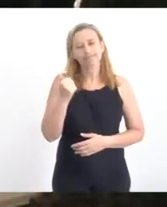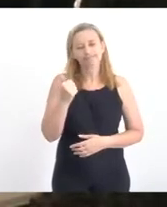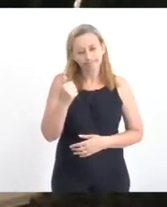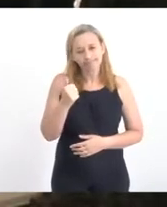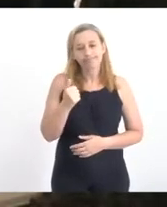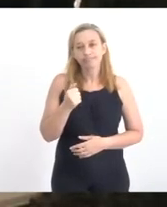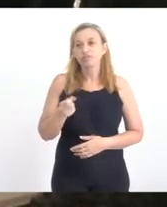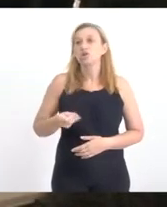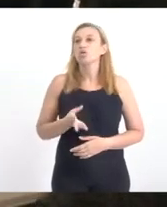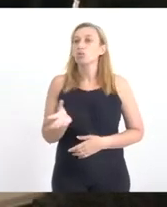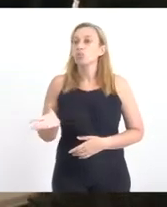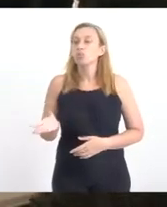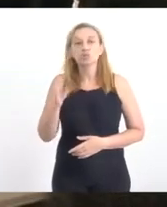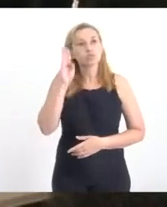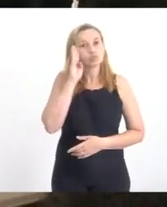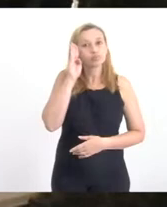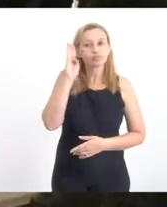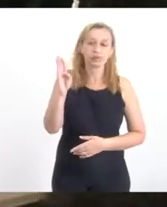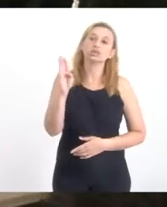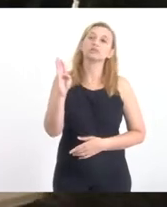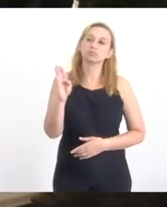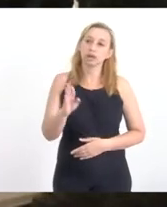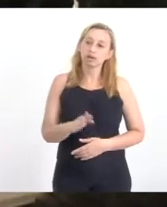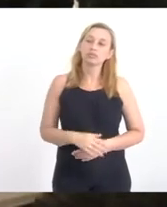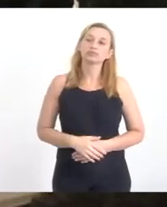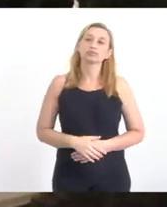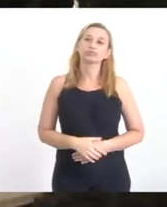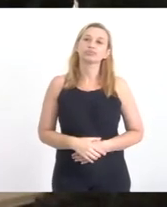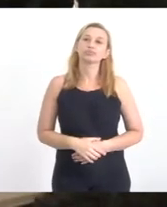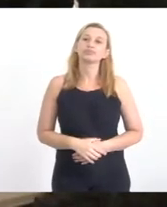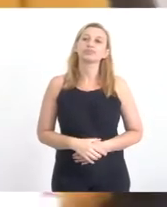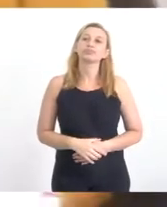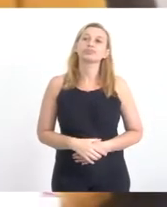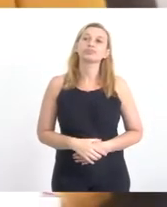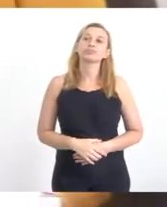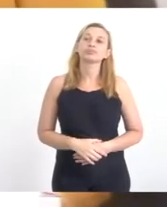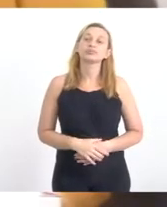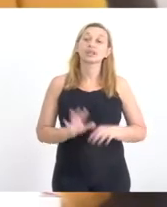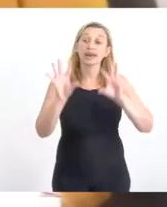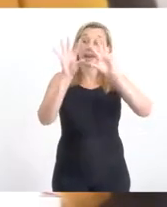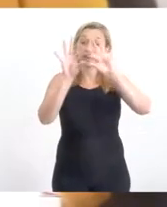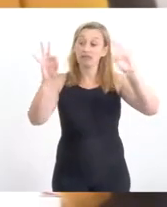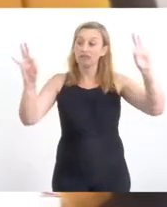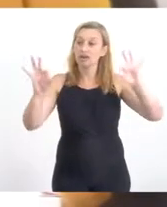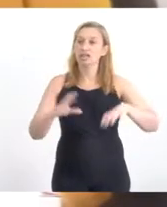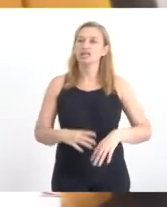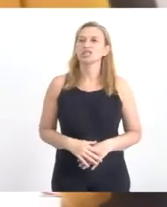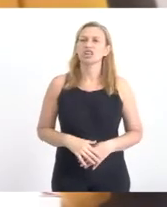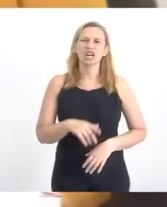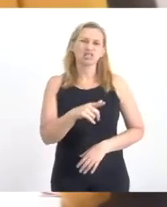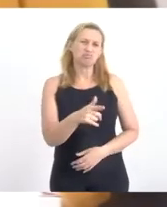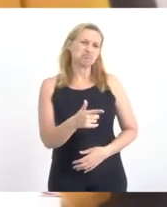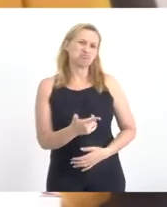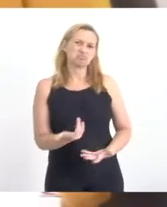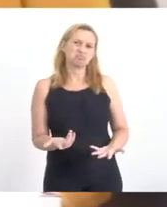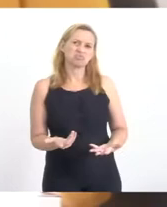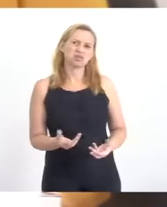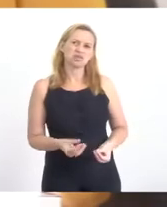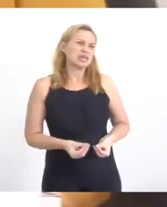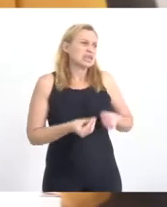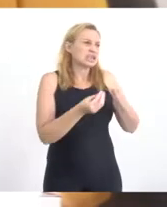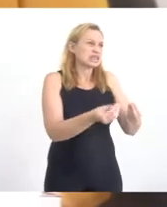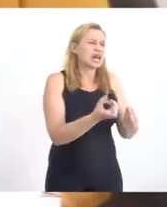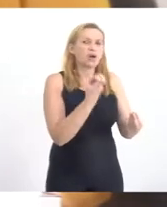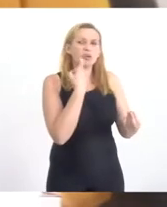o quanto que é fundamental que aquela frase a você não tem que dar o